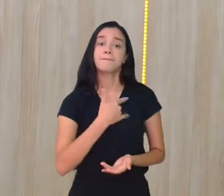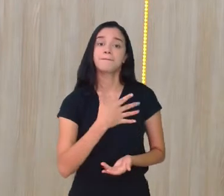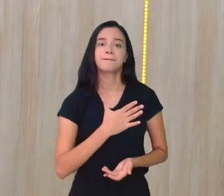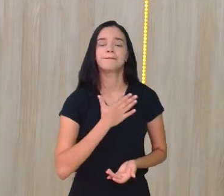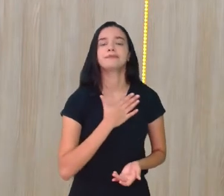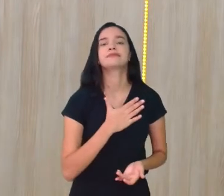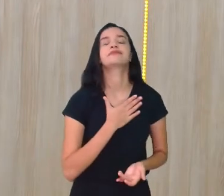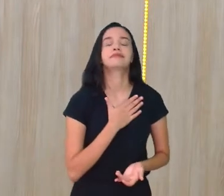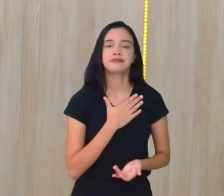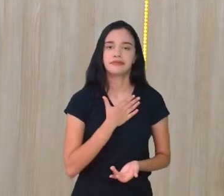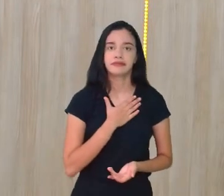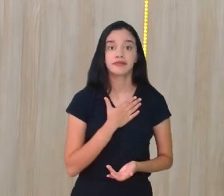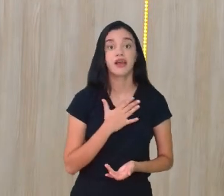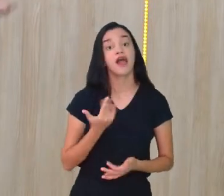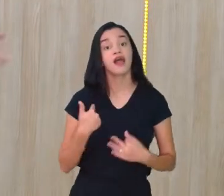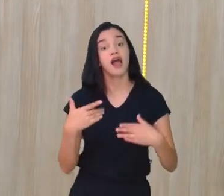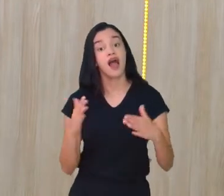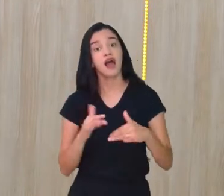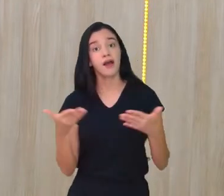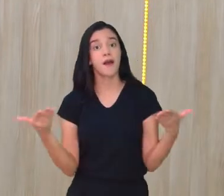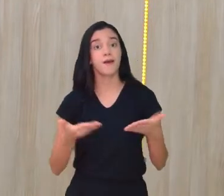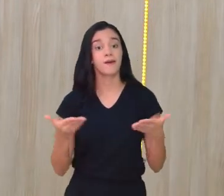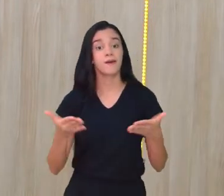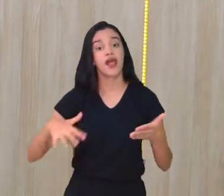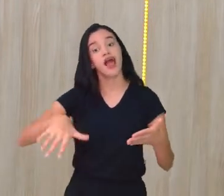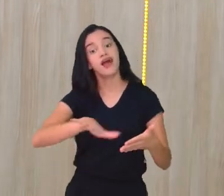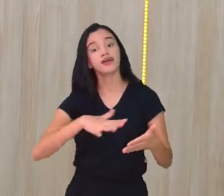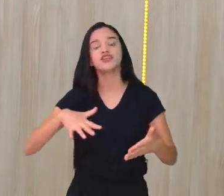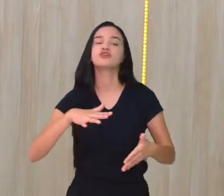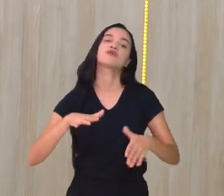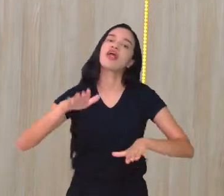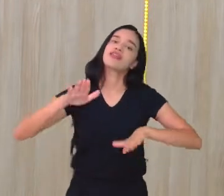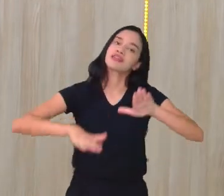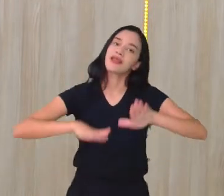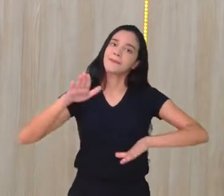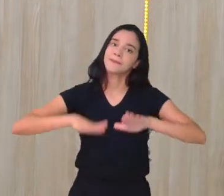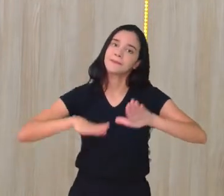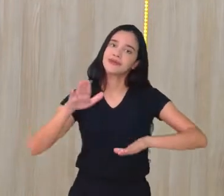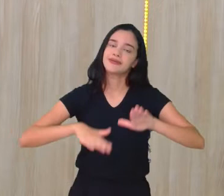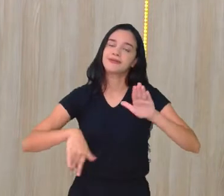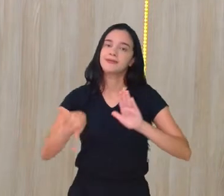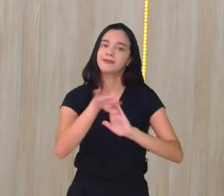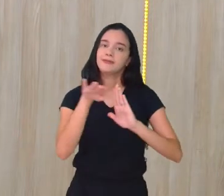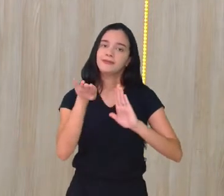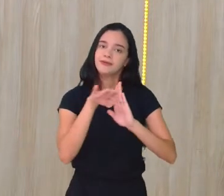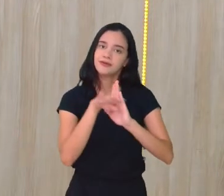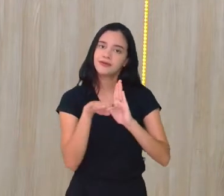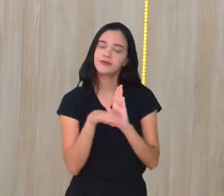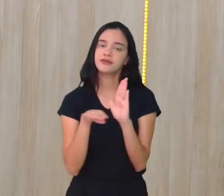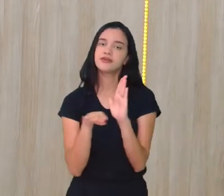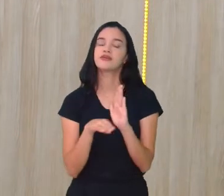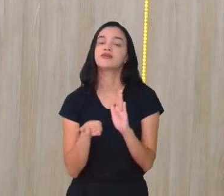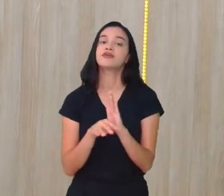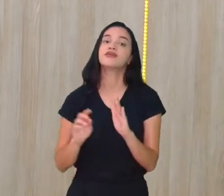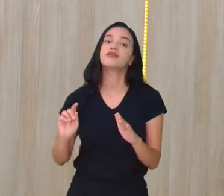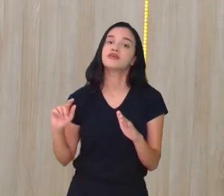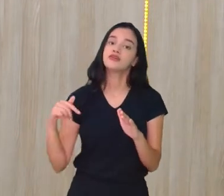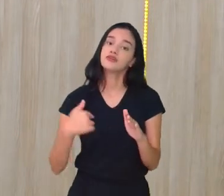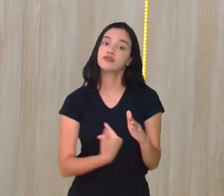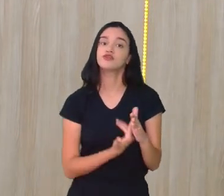pertencer, a região já vai depender aí dos critérios que a gente vai